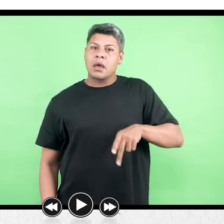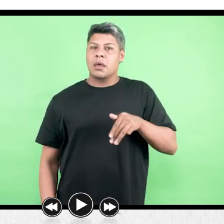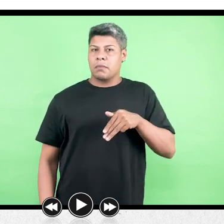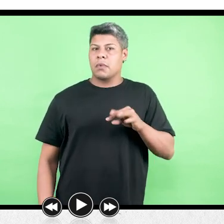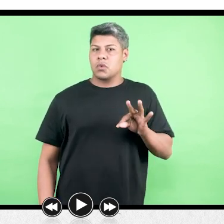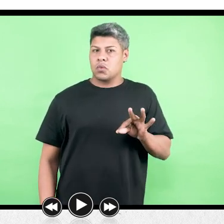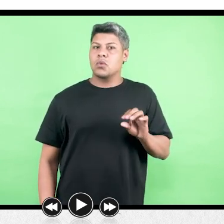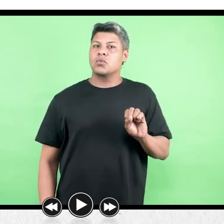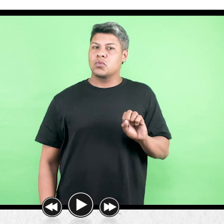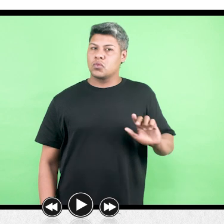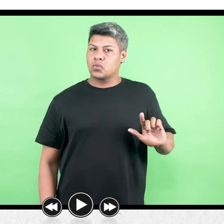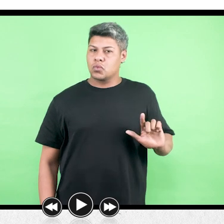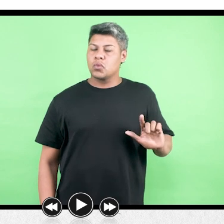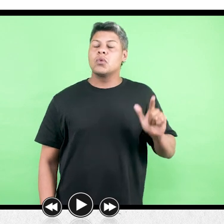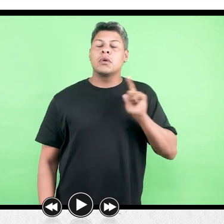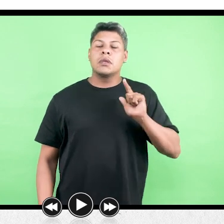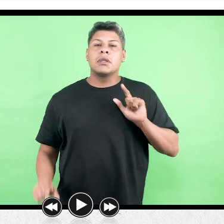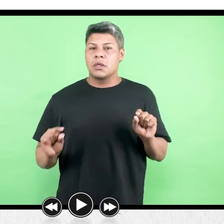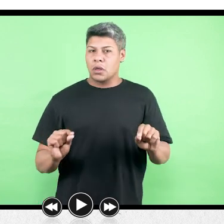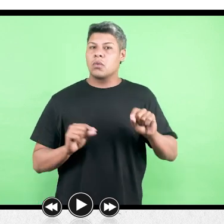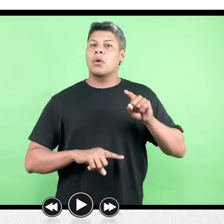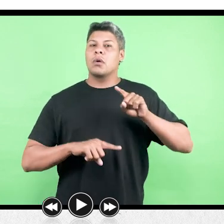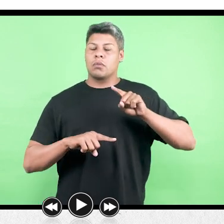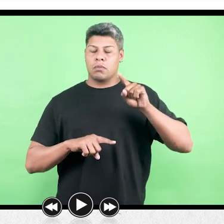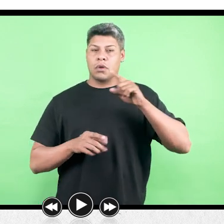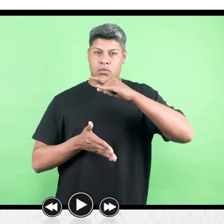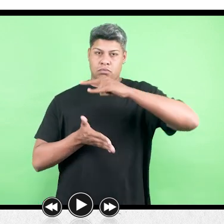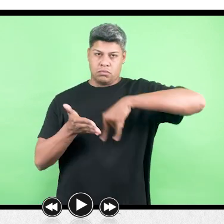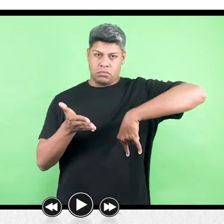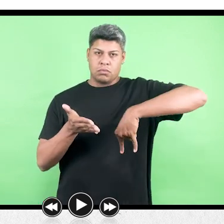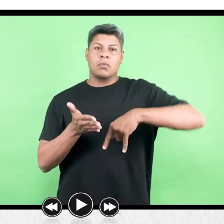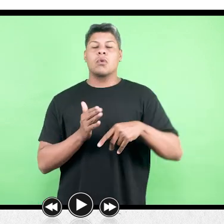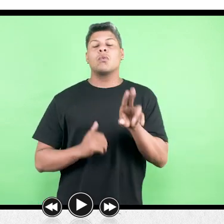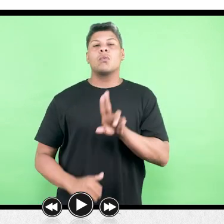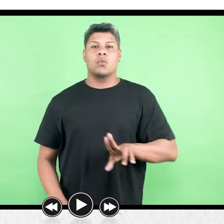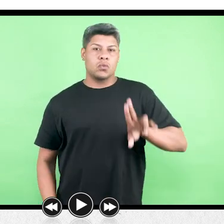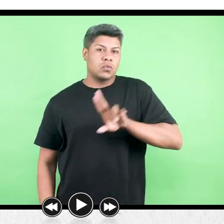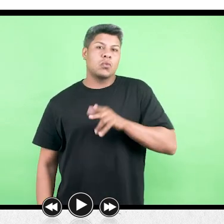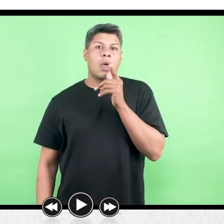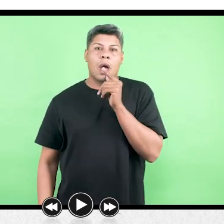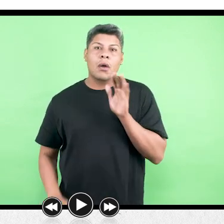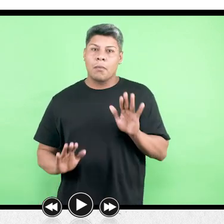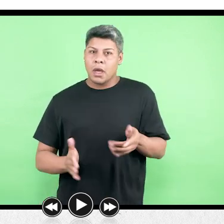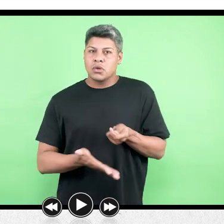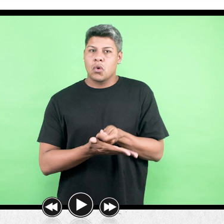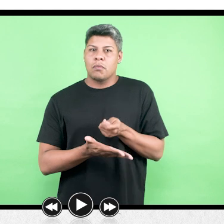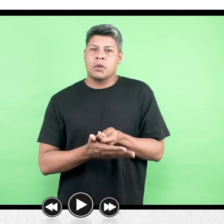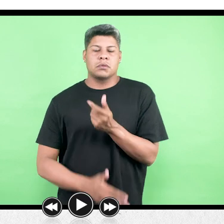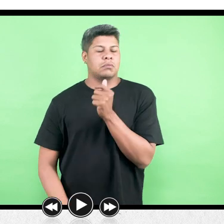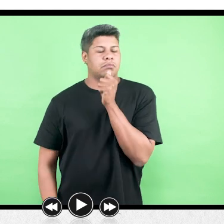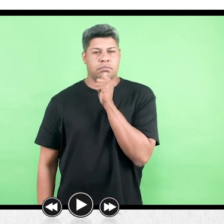Sul tem um instrumento, implementado o instrumento do outorga, de concessão de uso da água, mas o da cobrança ainda